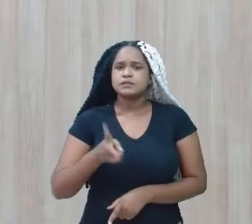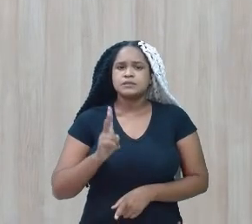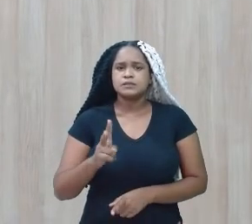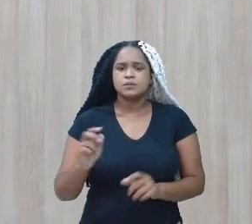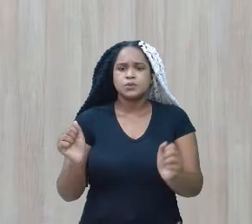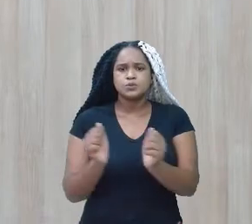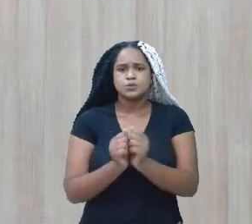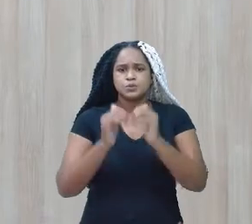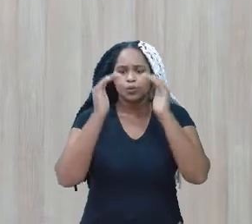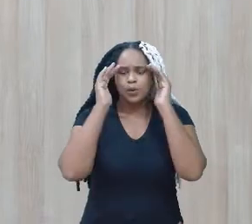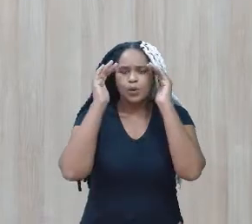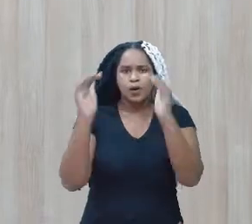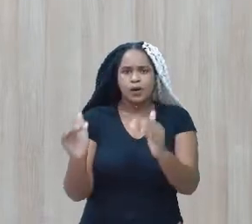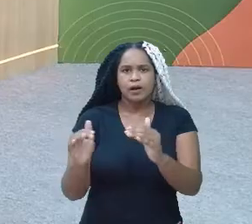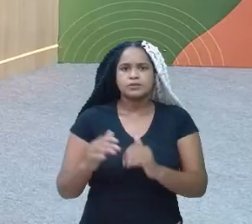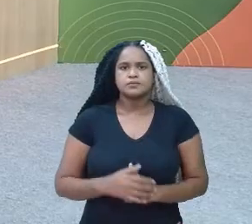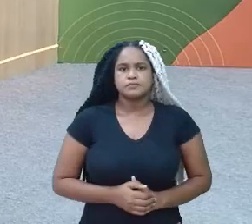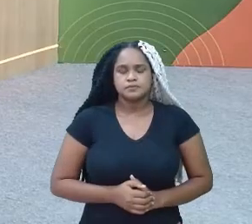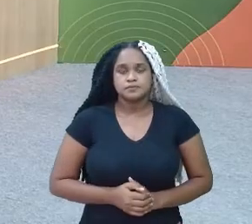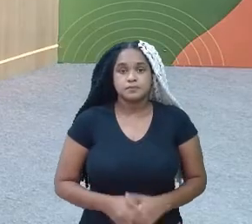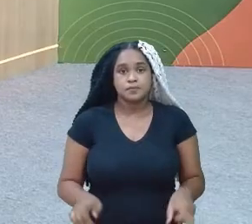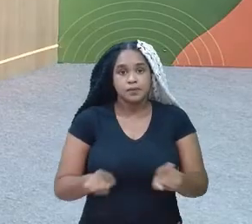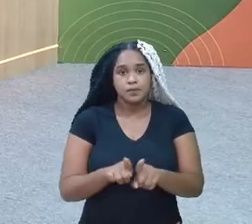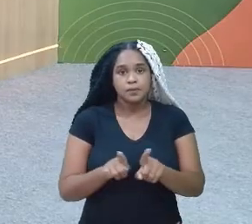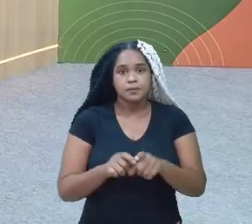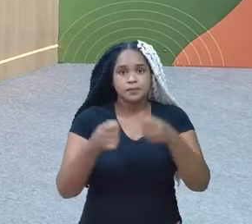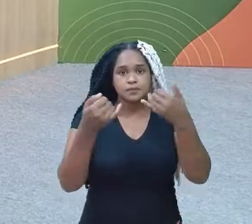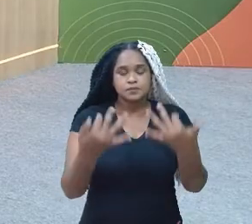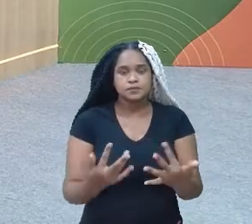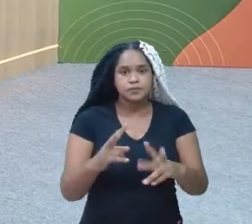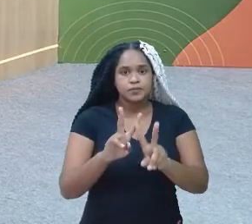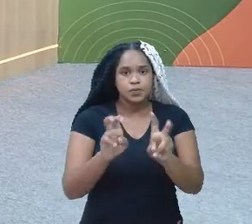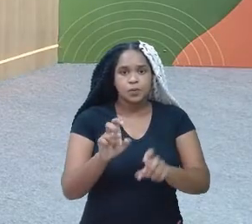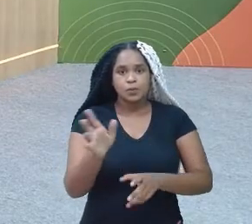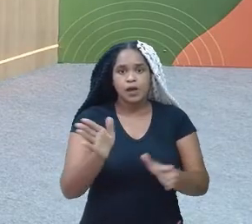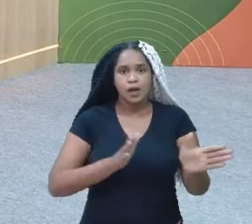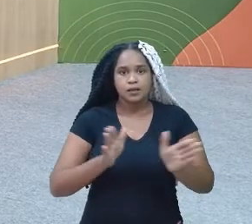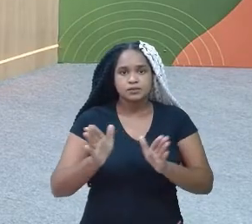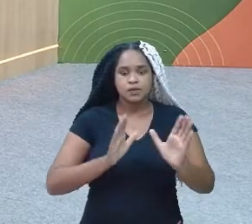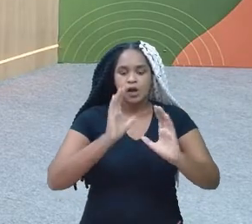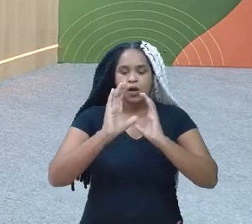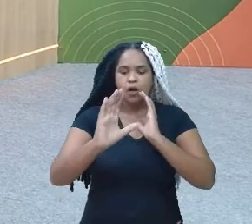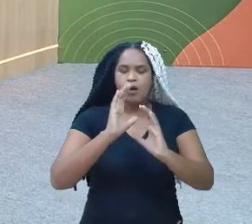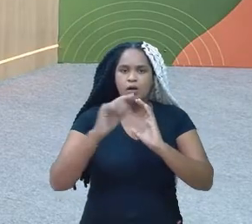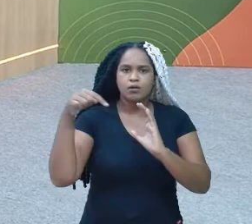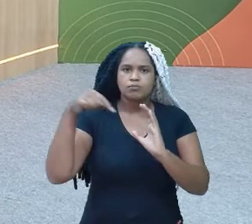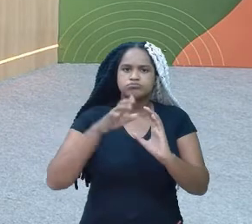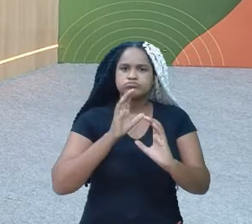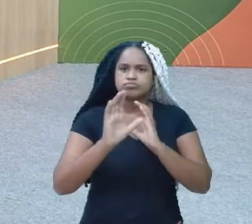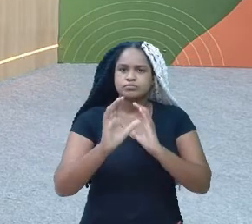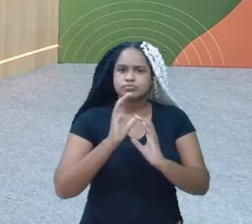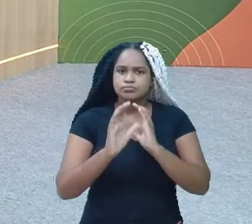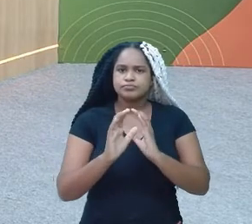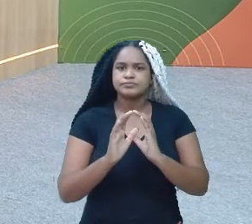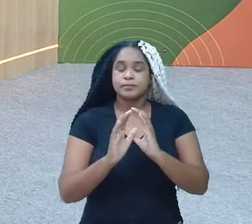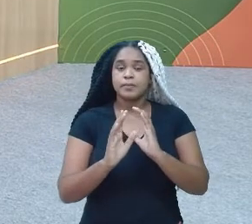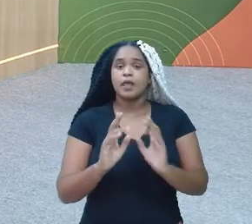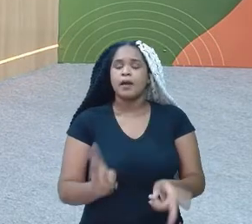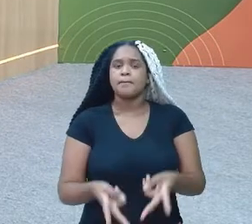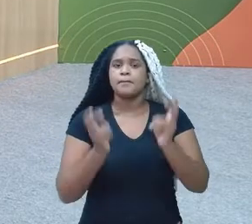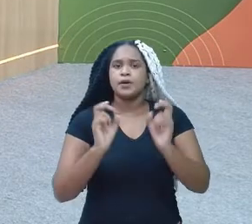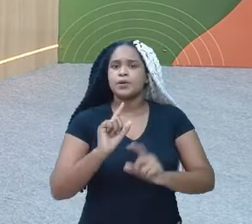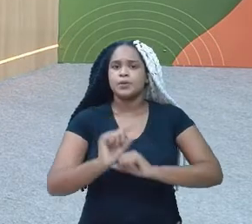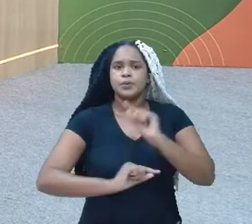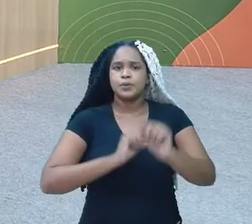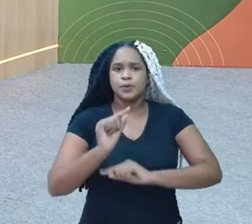maneira respeitosa. Falamos também sobre a acessibilidade na comunicação, ou seja, percebemos que a